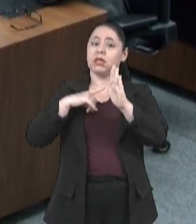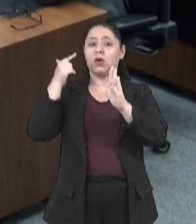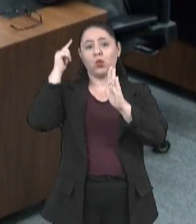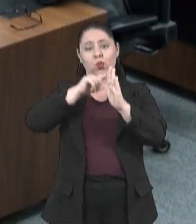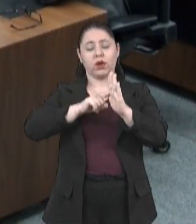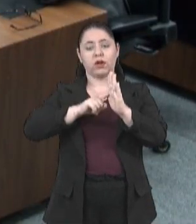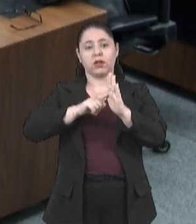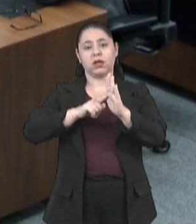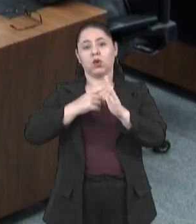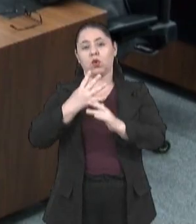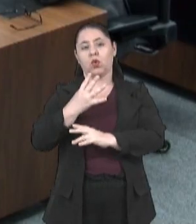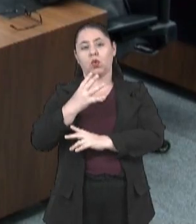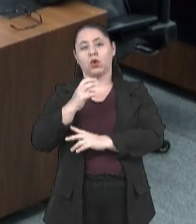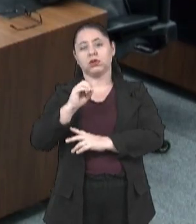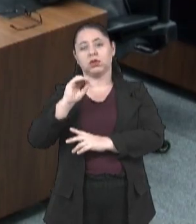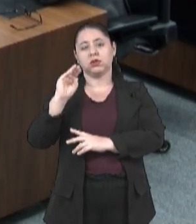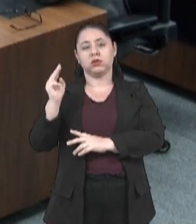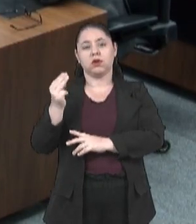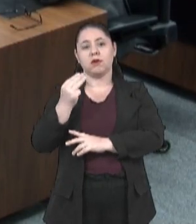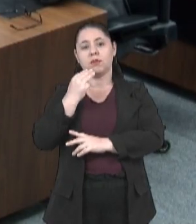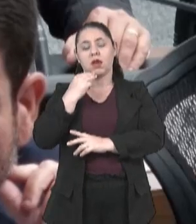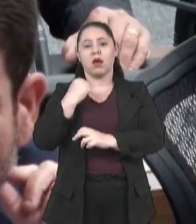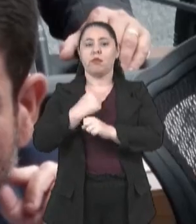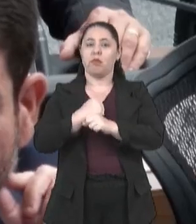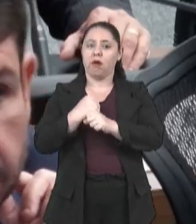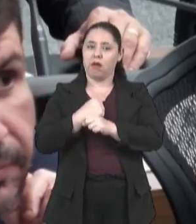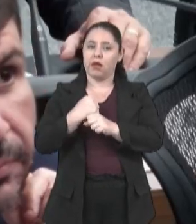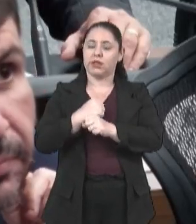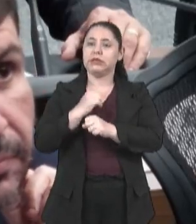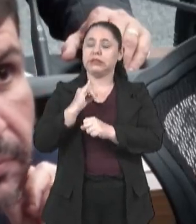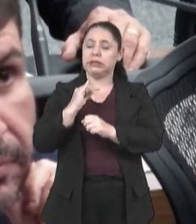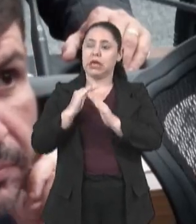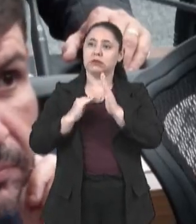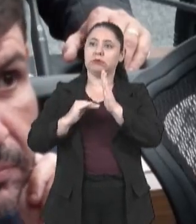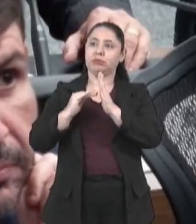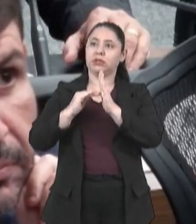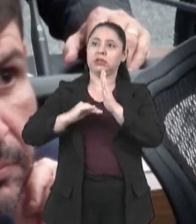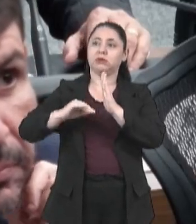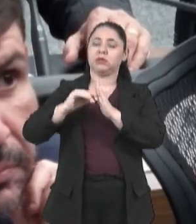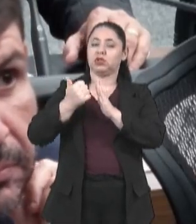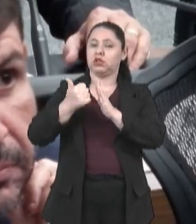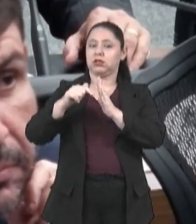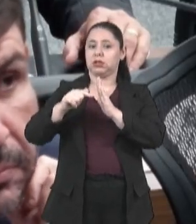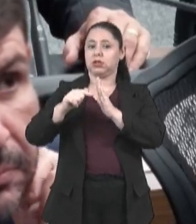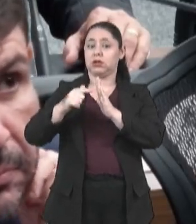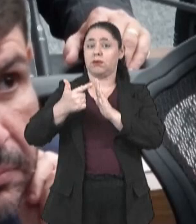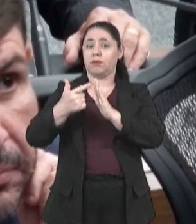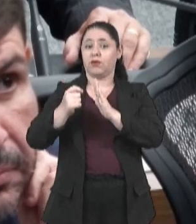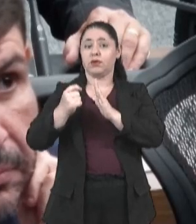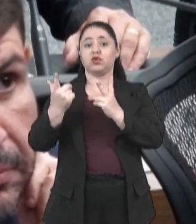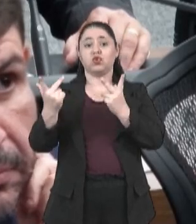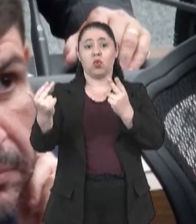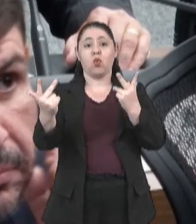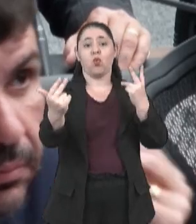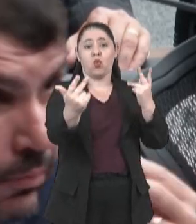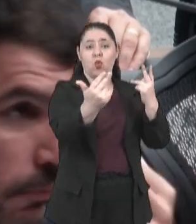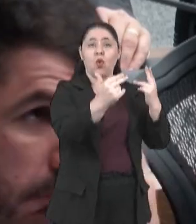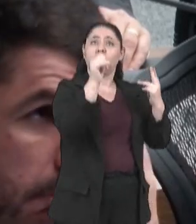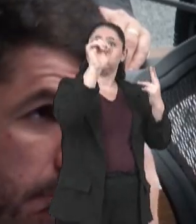tivesse aumentado a alíquota, era 400 milhões por ano. Se ele passasse de 17 para 20, como tem